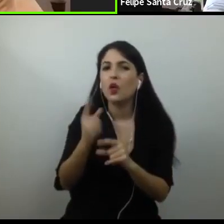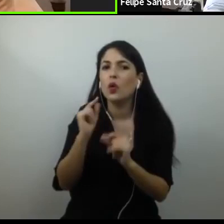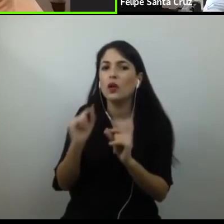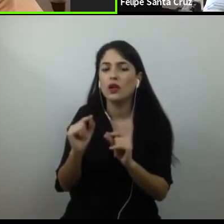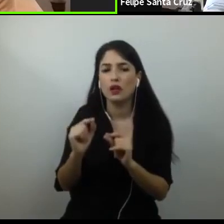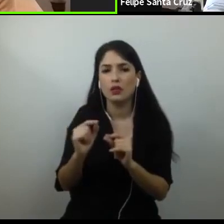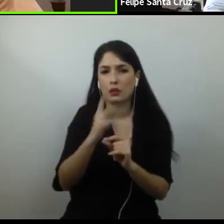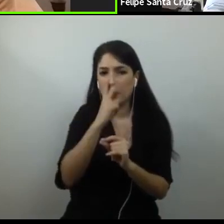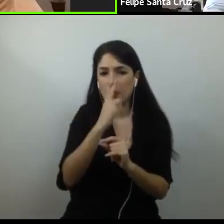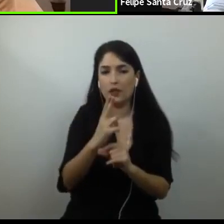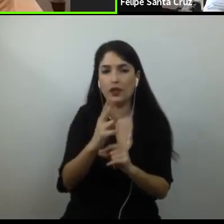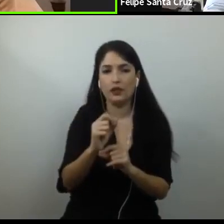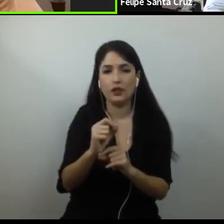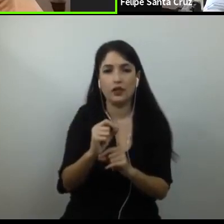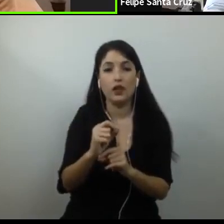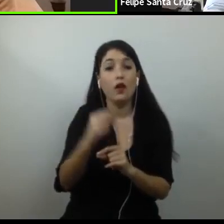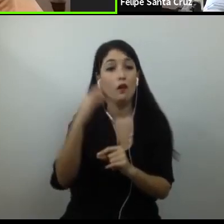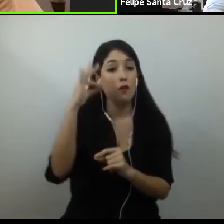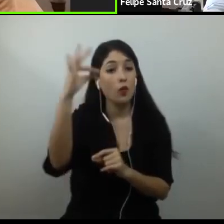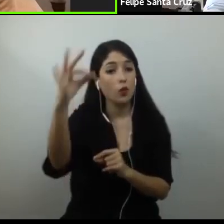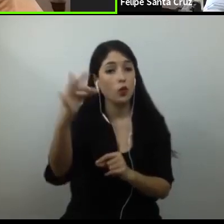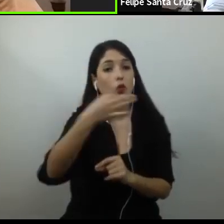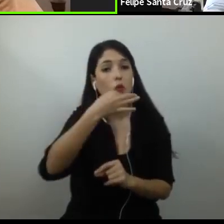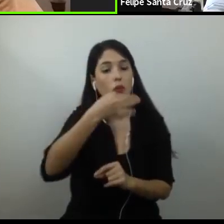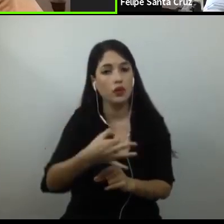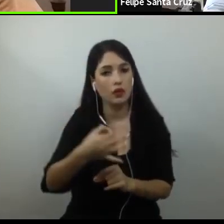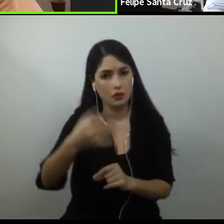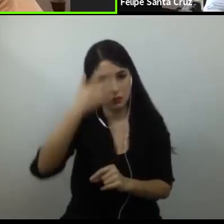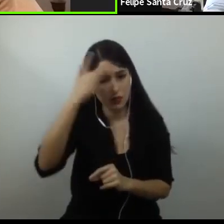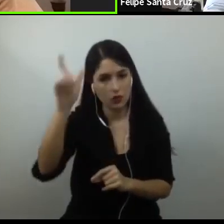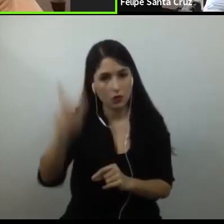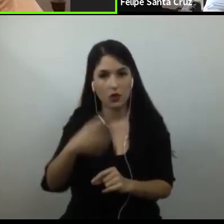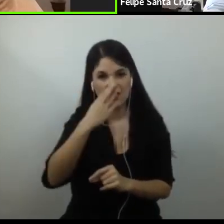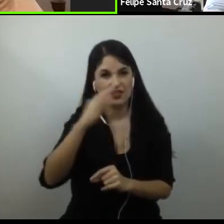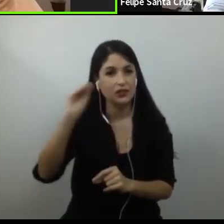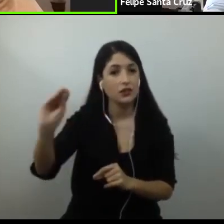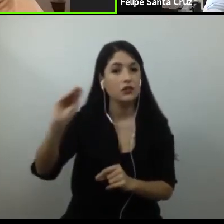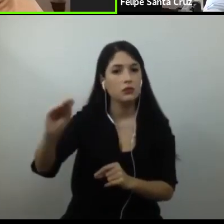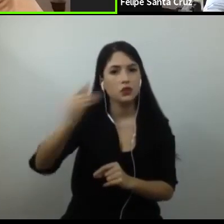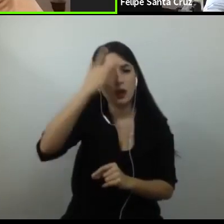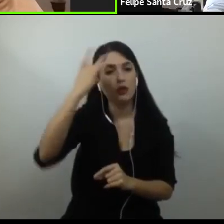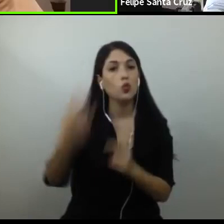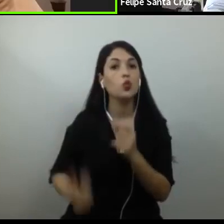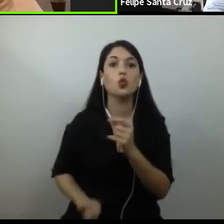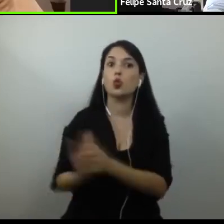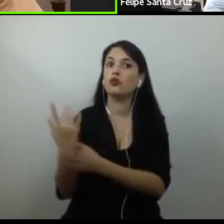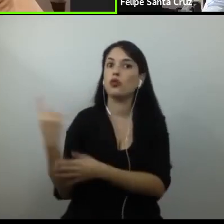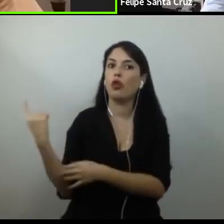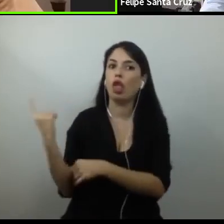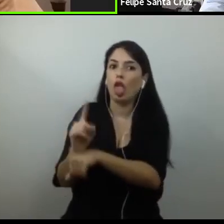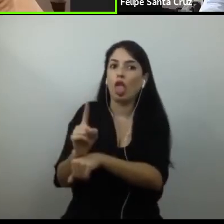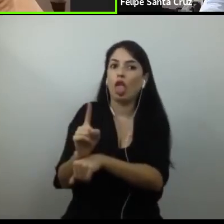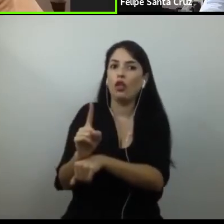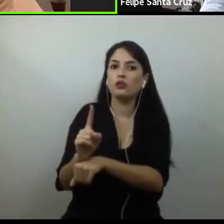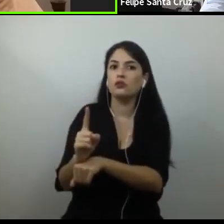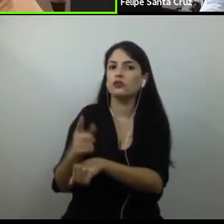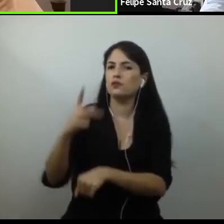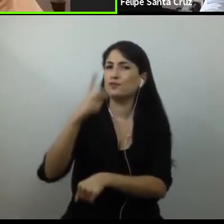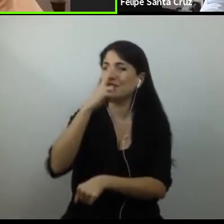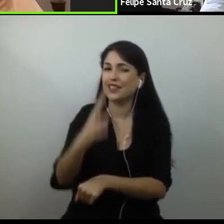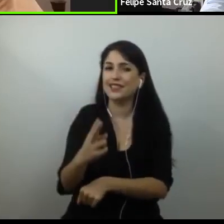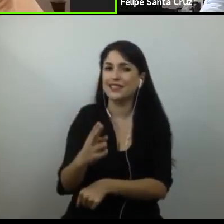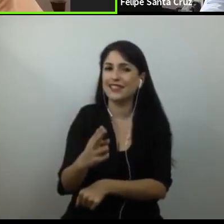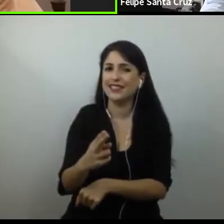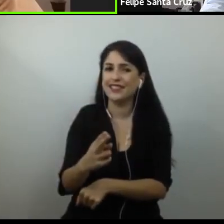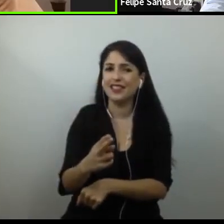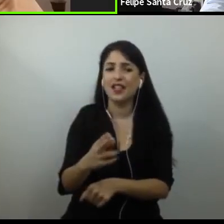desprezar as futuras opiniões desses que reapareceram, né, com essas versões absurdas sobre a